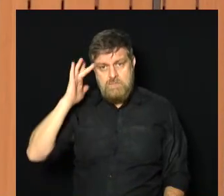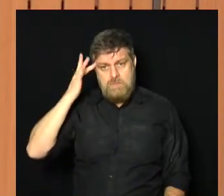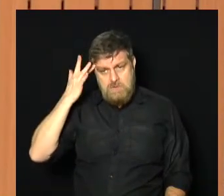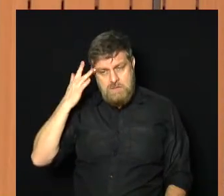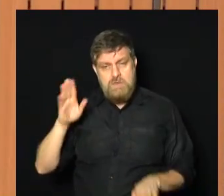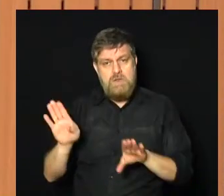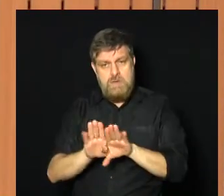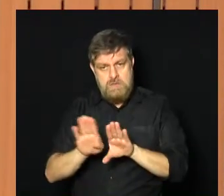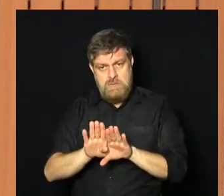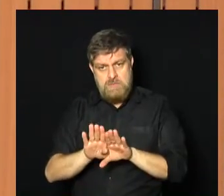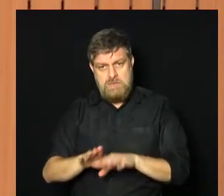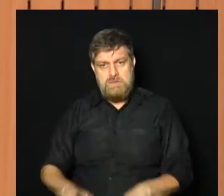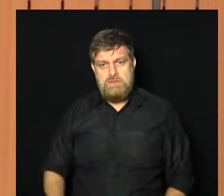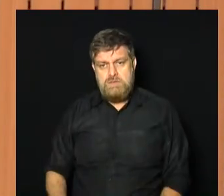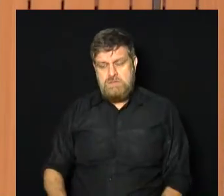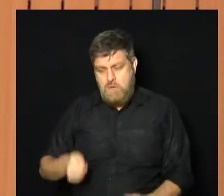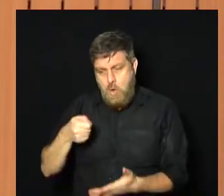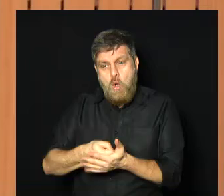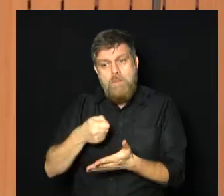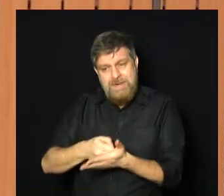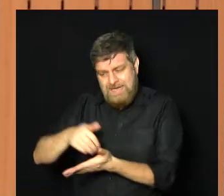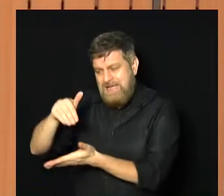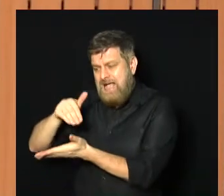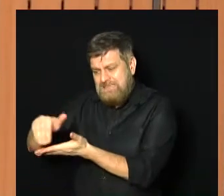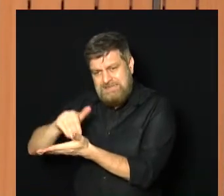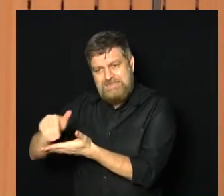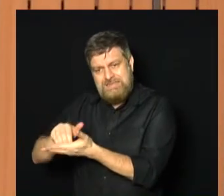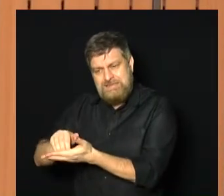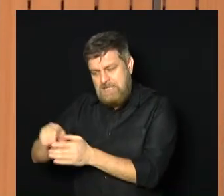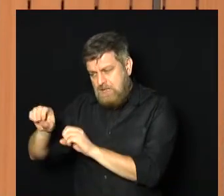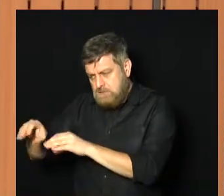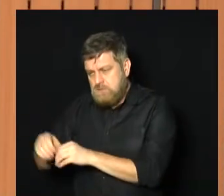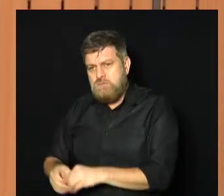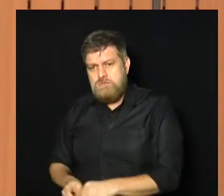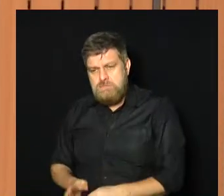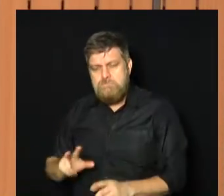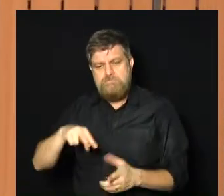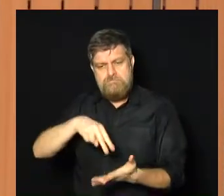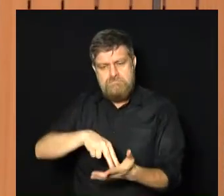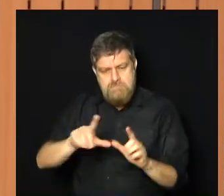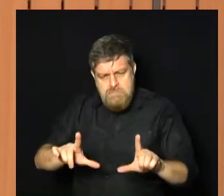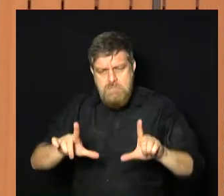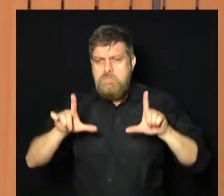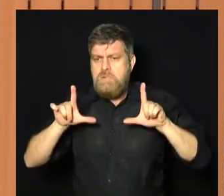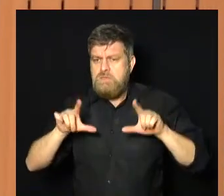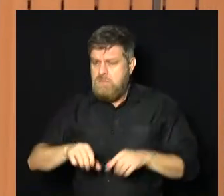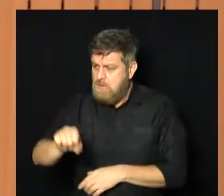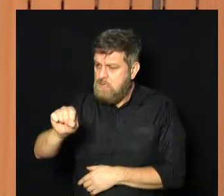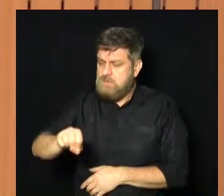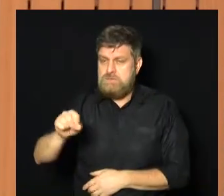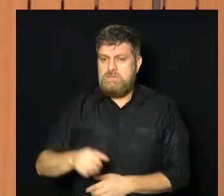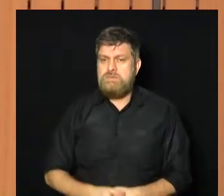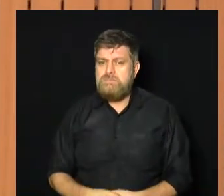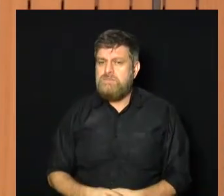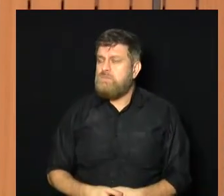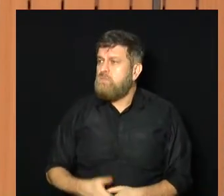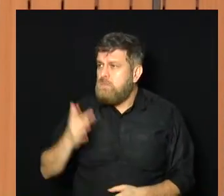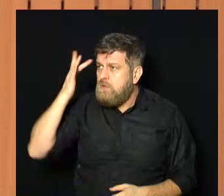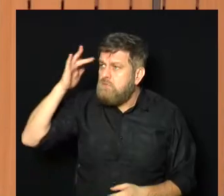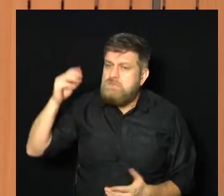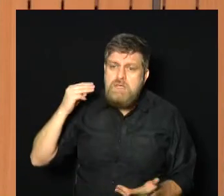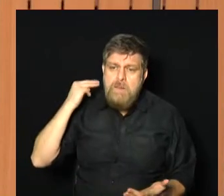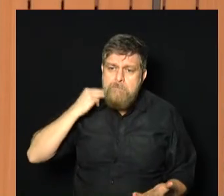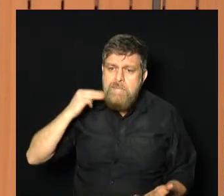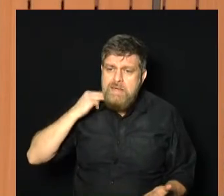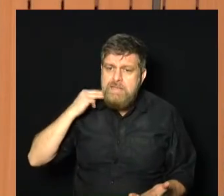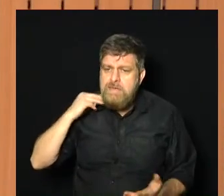elemento para a possível convocação da secretária. Então, eu gostaria dessa forma, não sei se a vereadora Mariana, se a Maria Emília gostariam